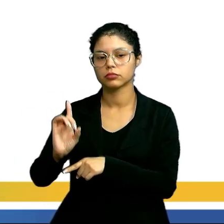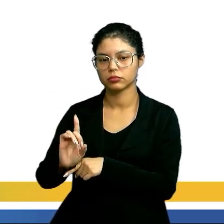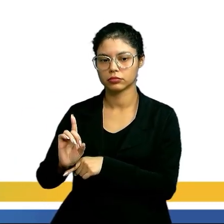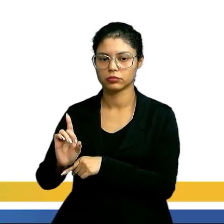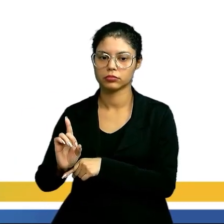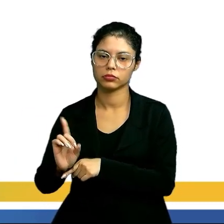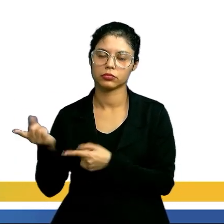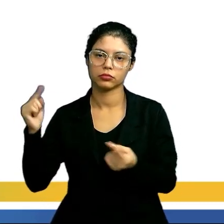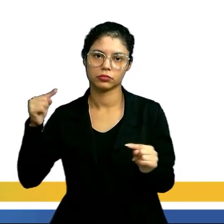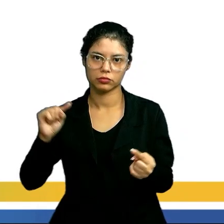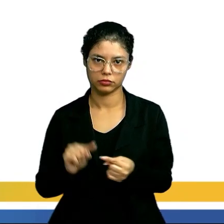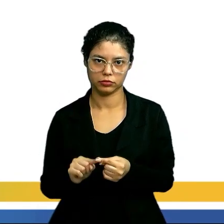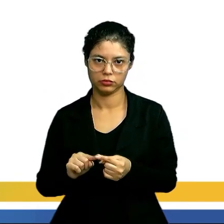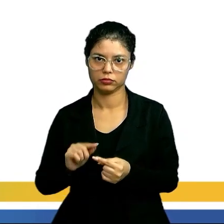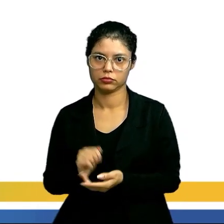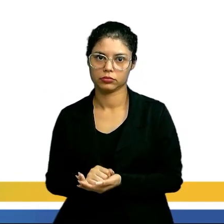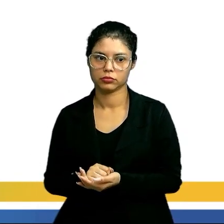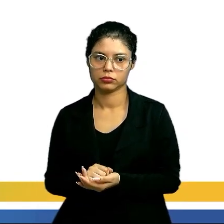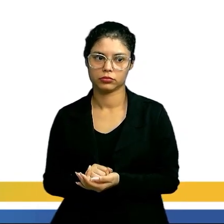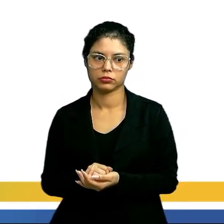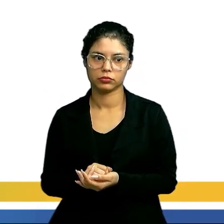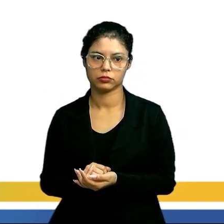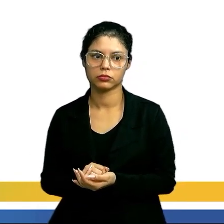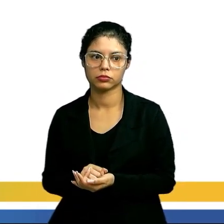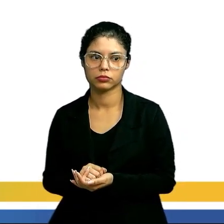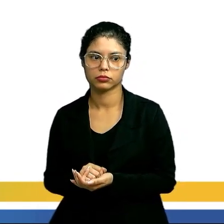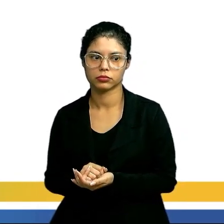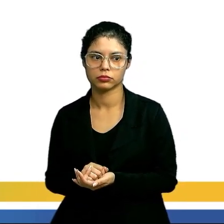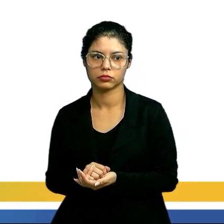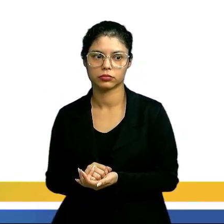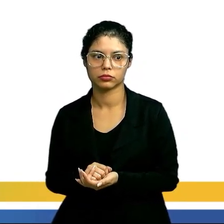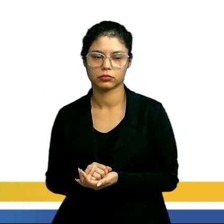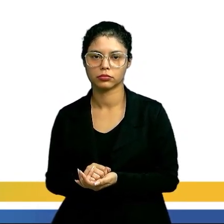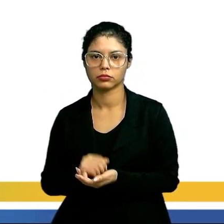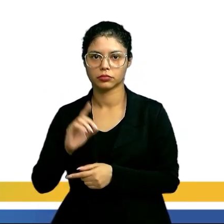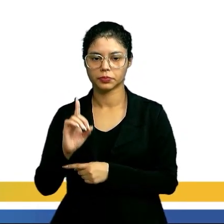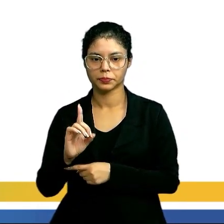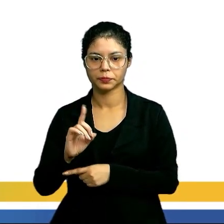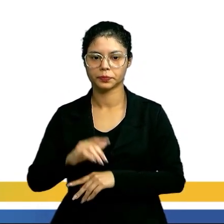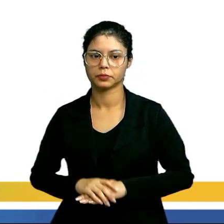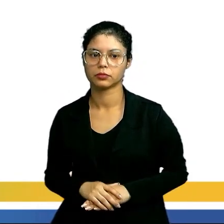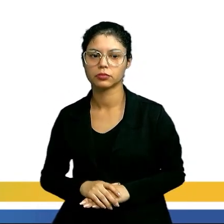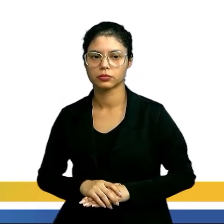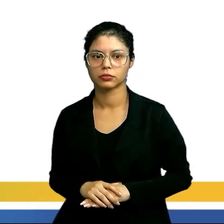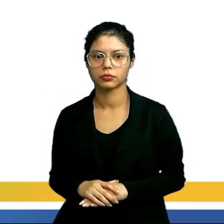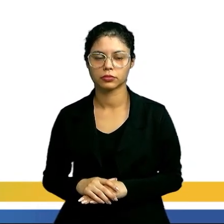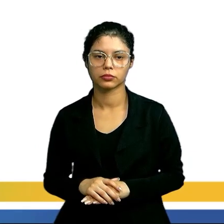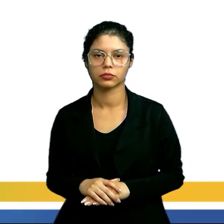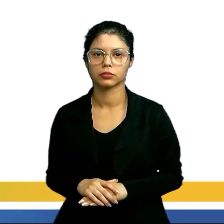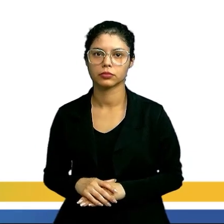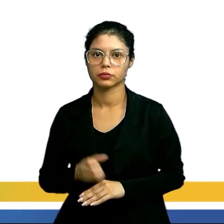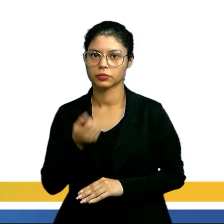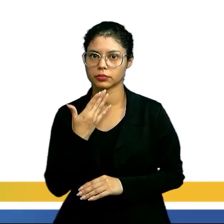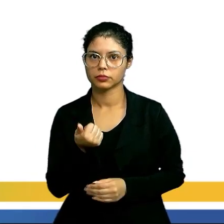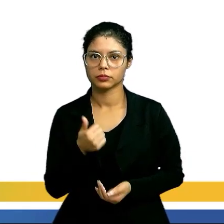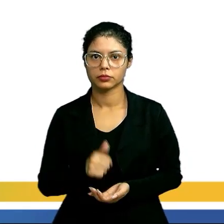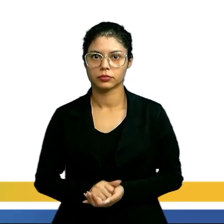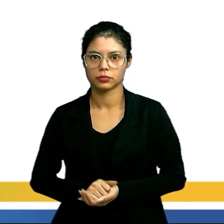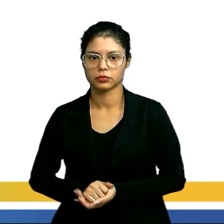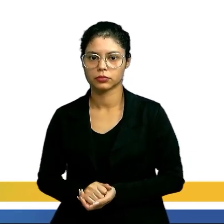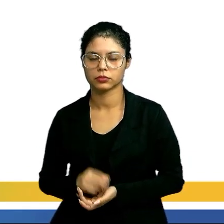forma, vamos adotar a gravidade como sendo 10 metros por segundo. Dessa forma, isolando a altura, que seria representada pela